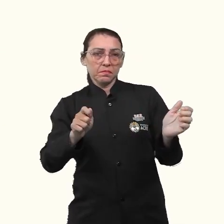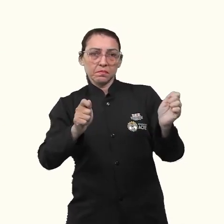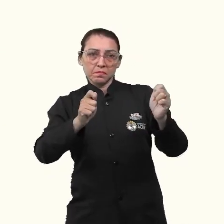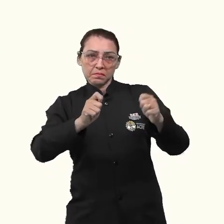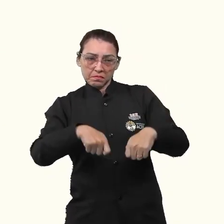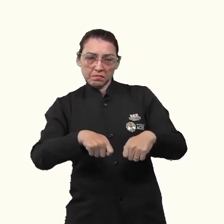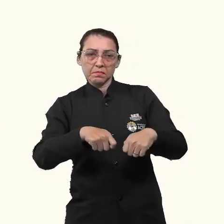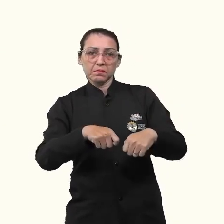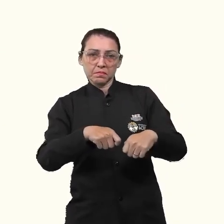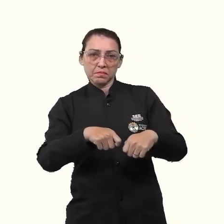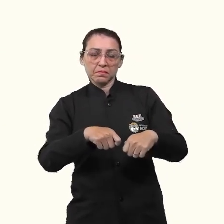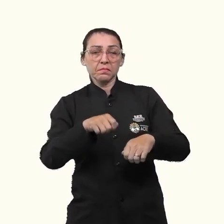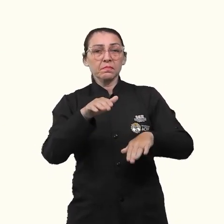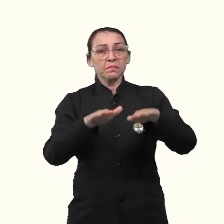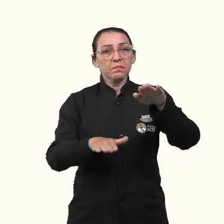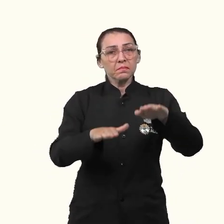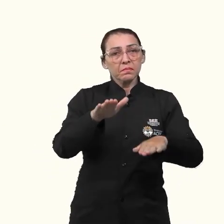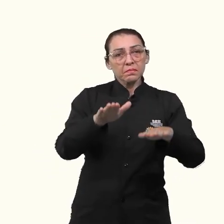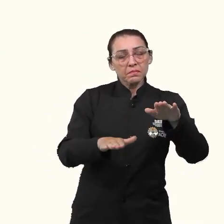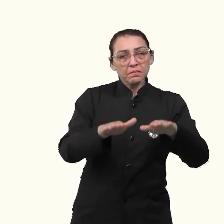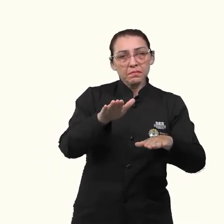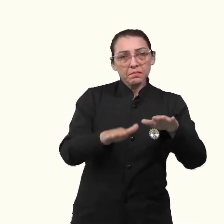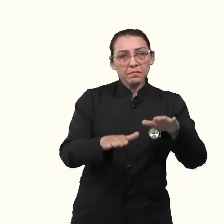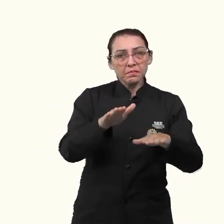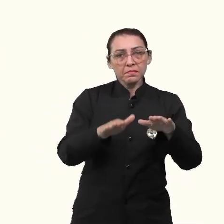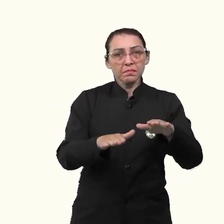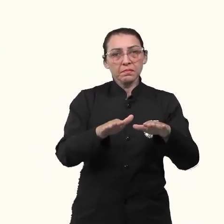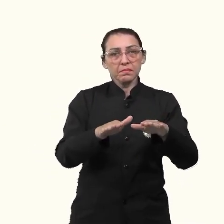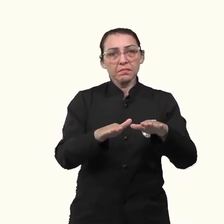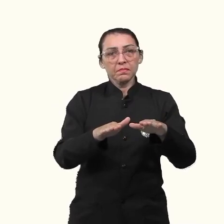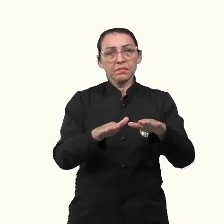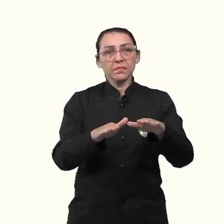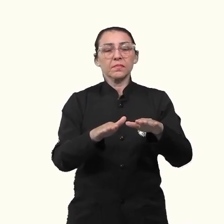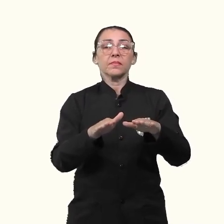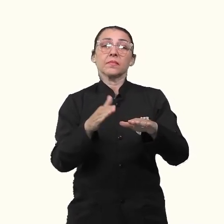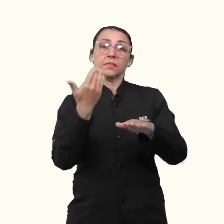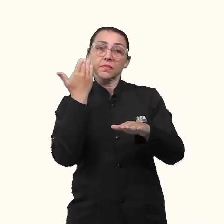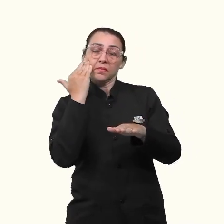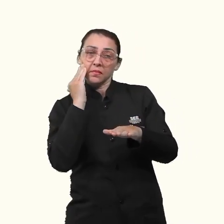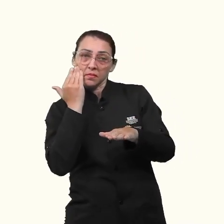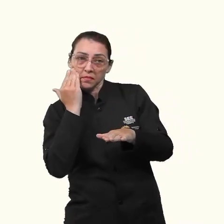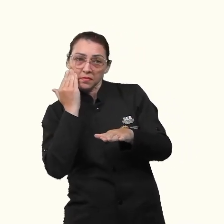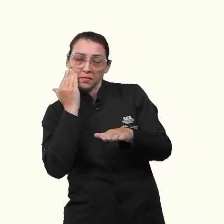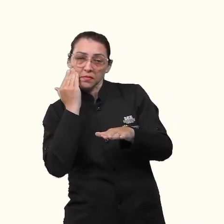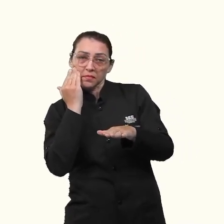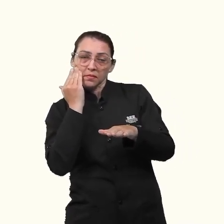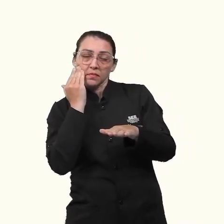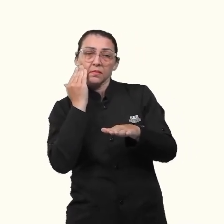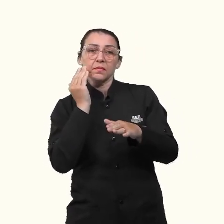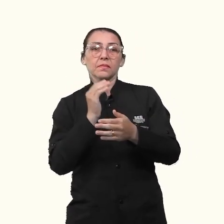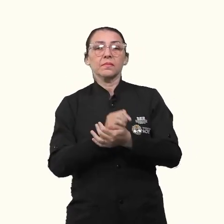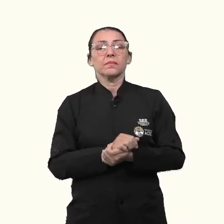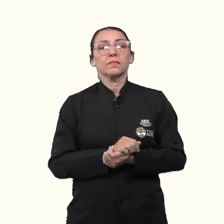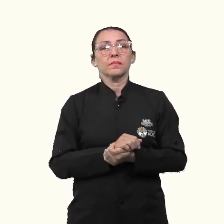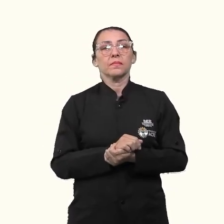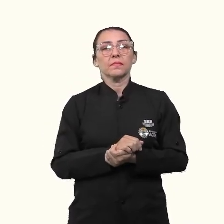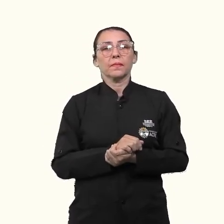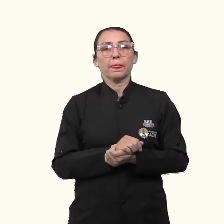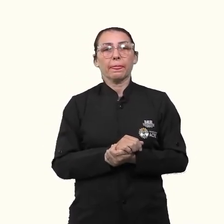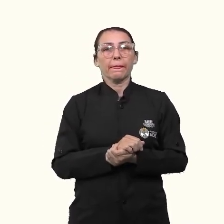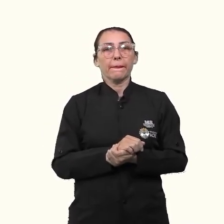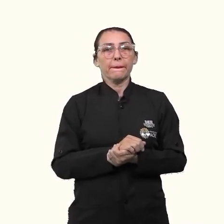de sentido, dependendo das escolhas do emissor e da interpretação do receptor, que é